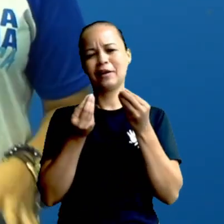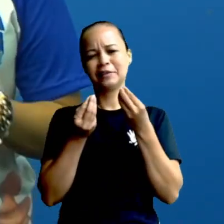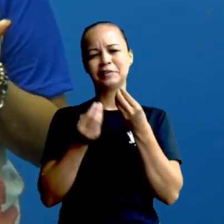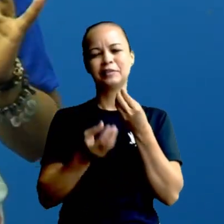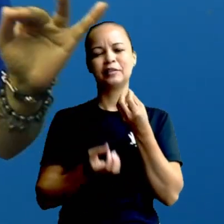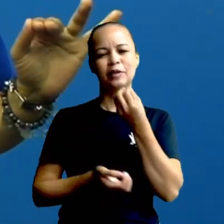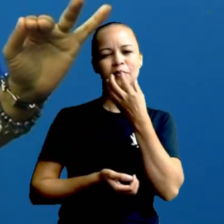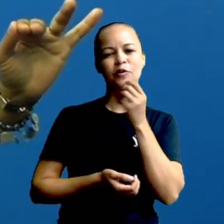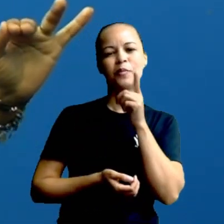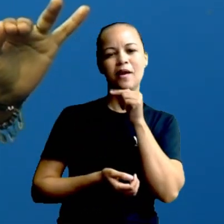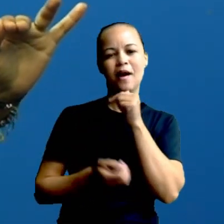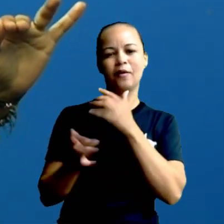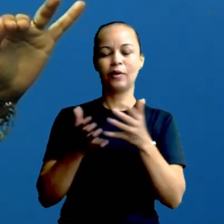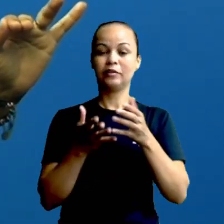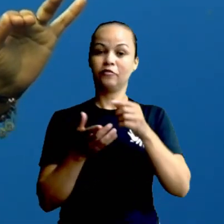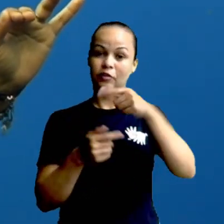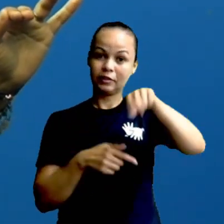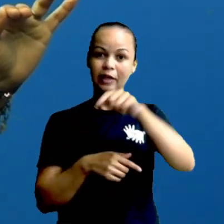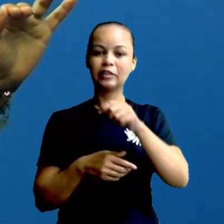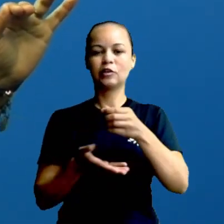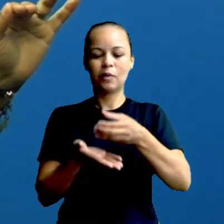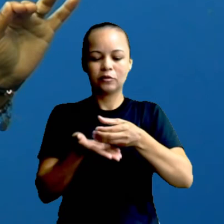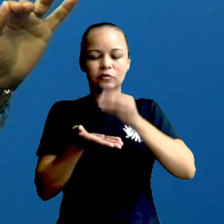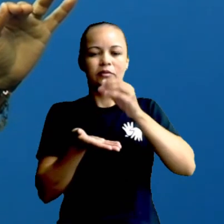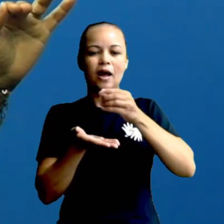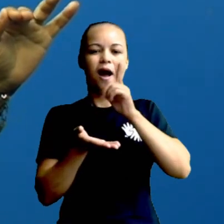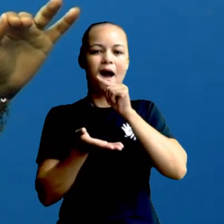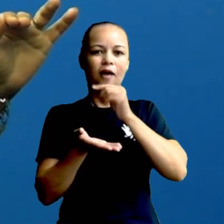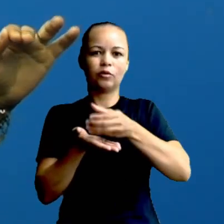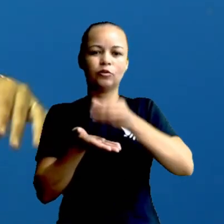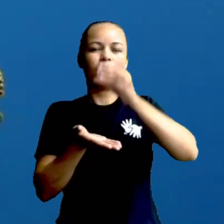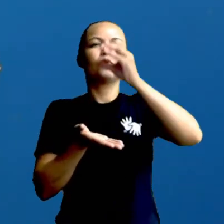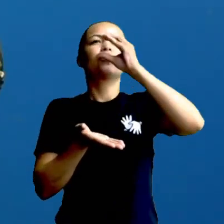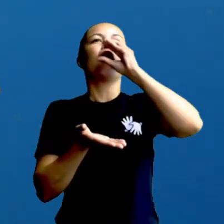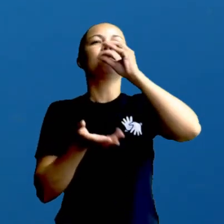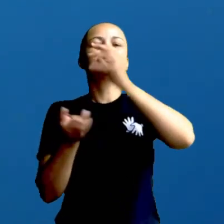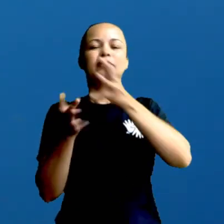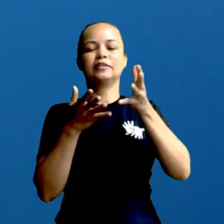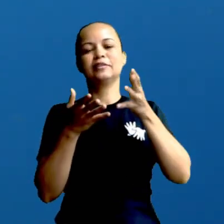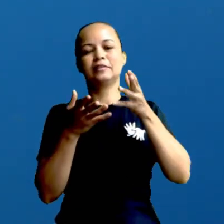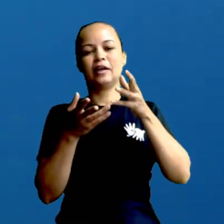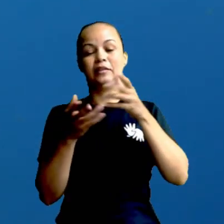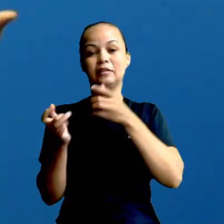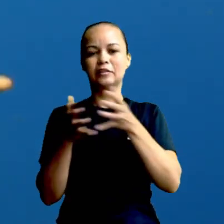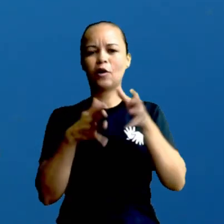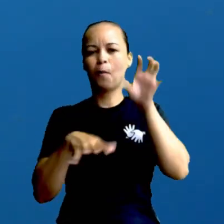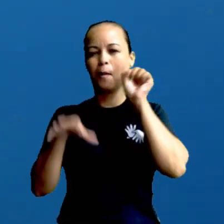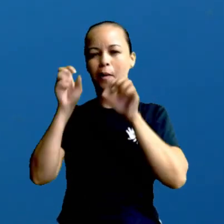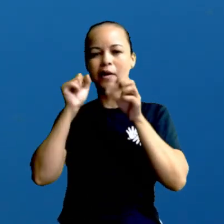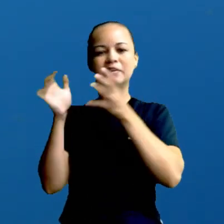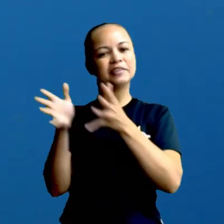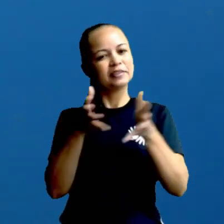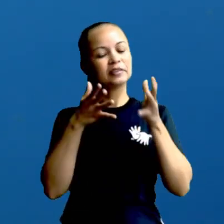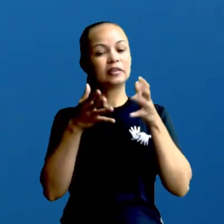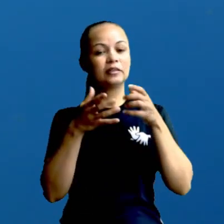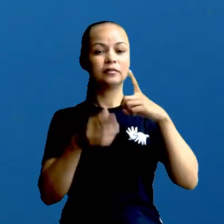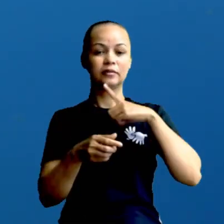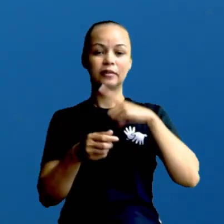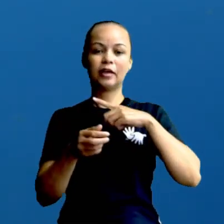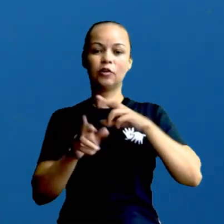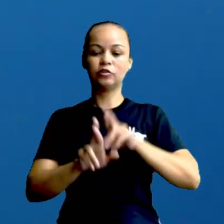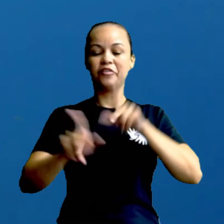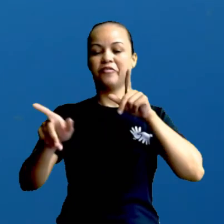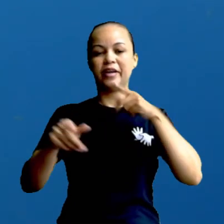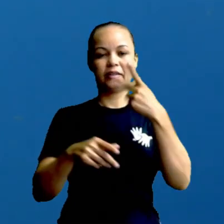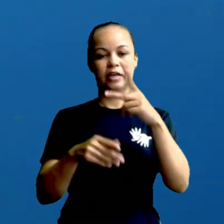né? Espero que vocês tenham tomado bastante água também nesse momento que me ouviram. E que vocês possam ter outros posicionamentos na casa de